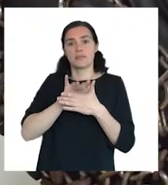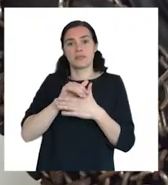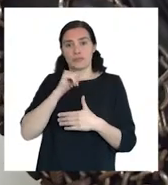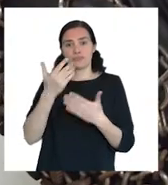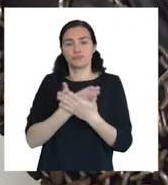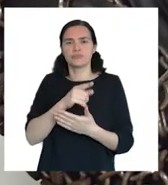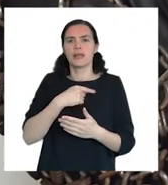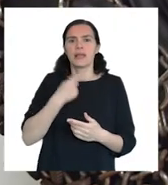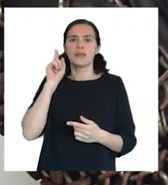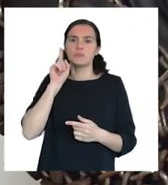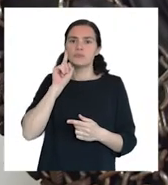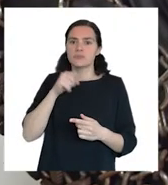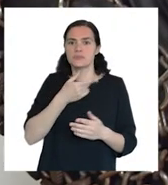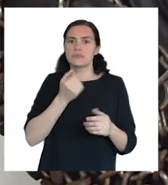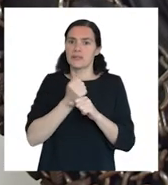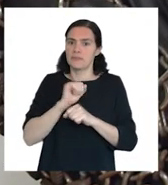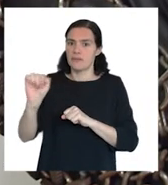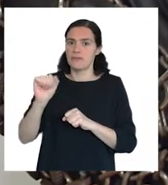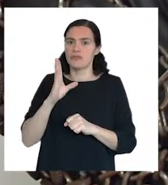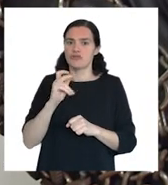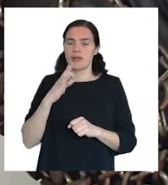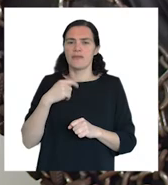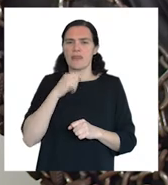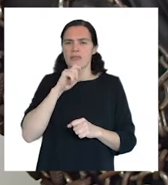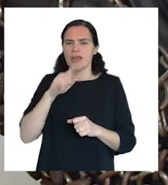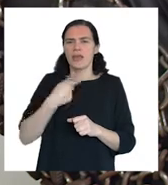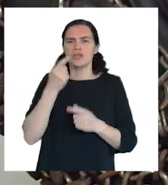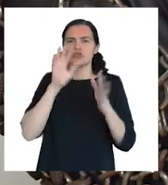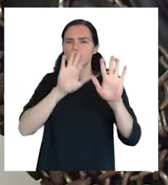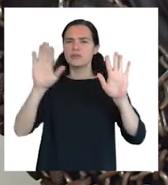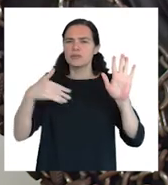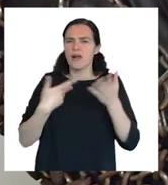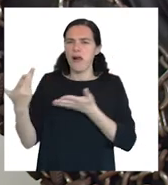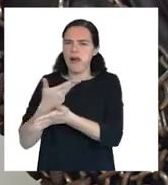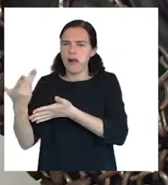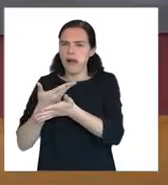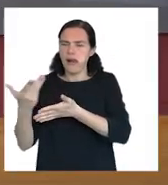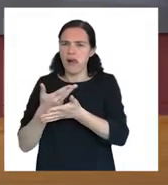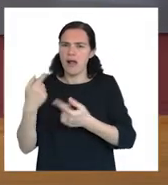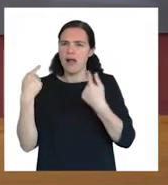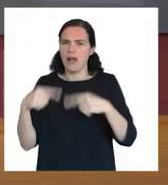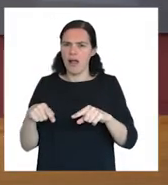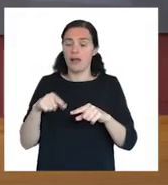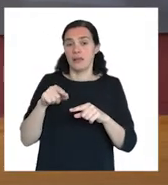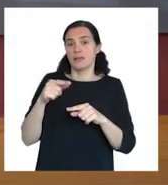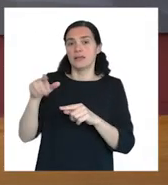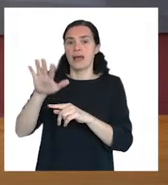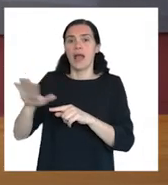uma das obras fundamentais do percurso do Jafa. É uma obra que dialoga intensamente com o resto da exposição, com a